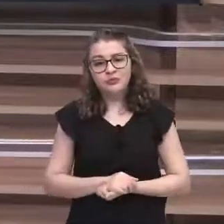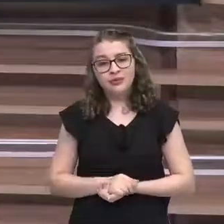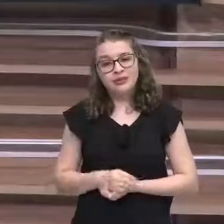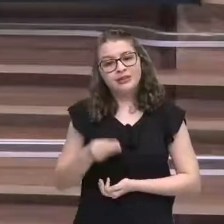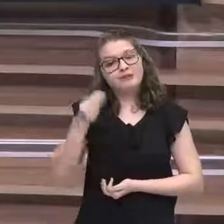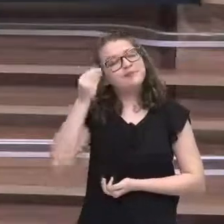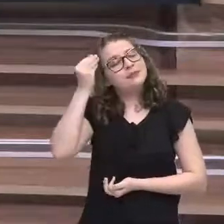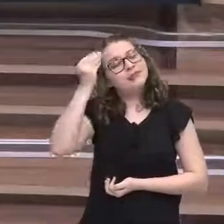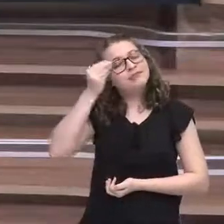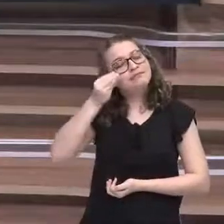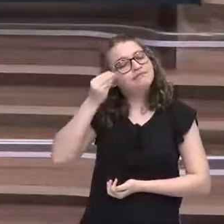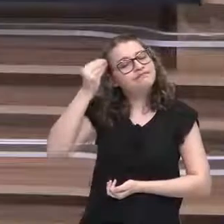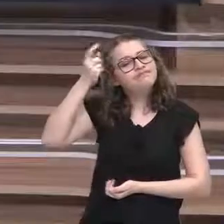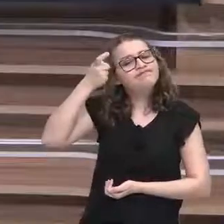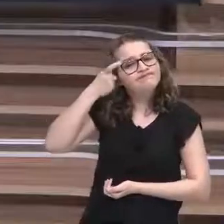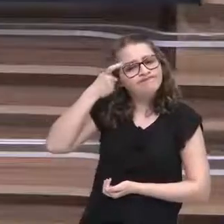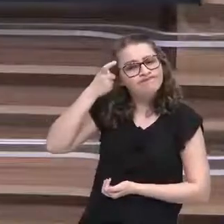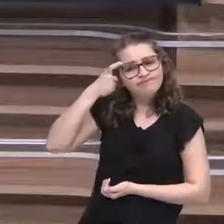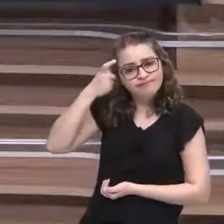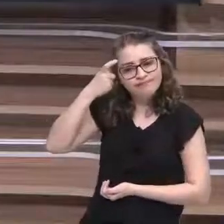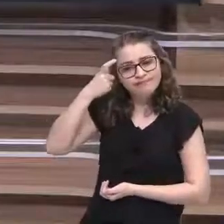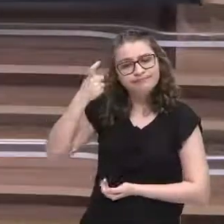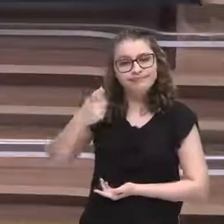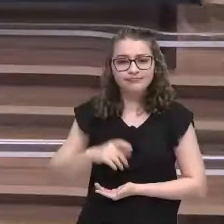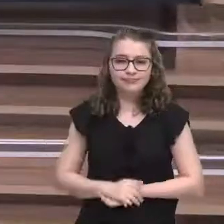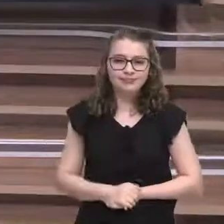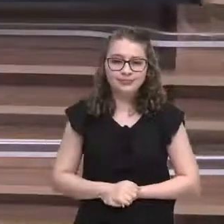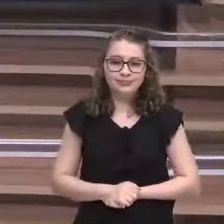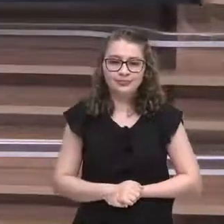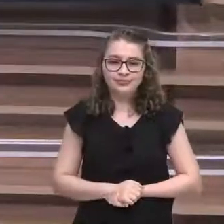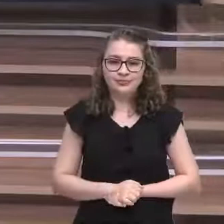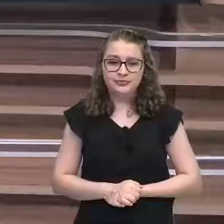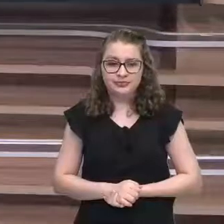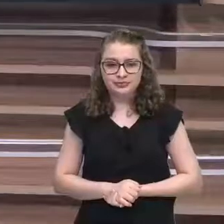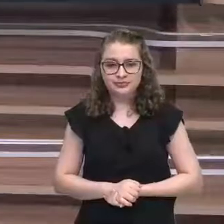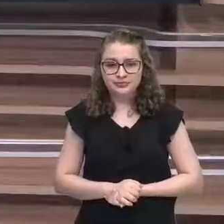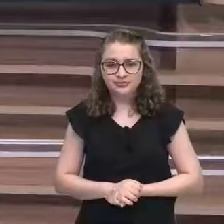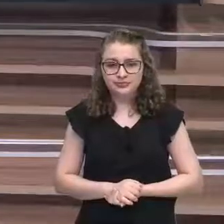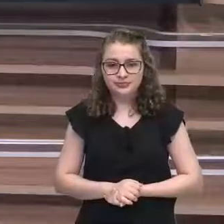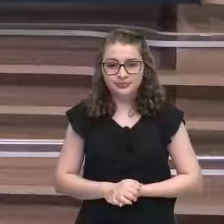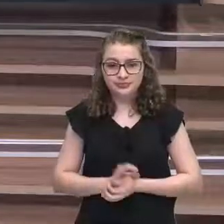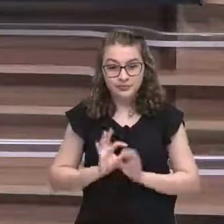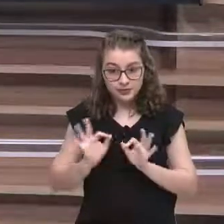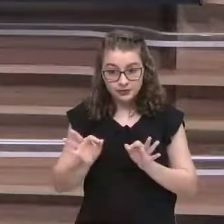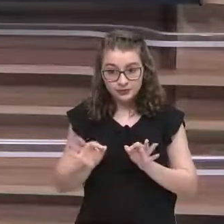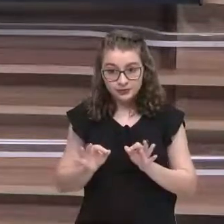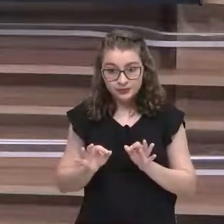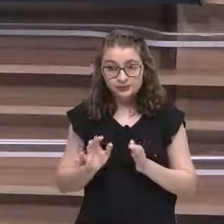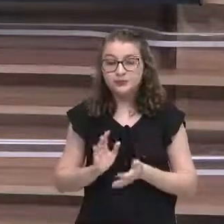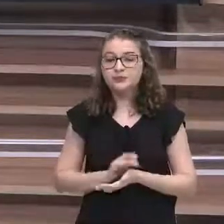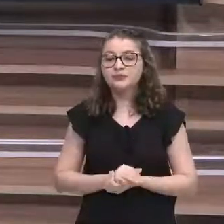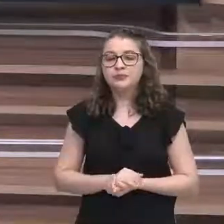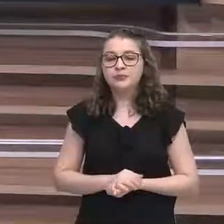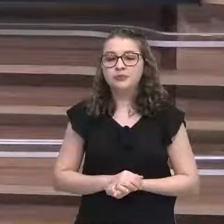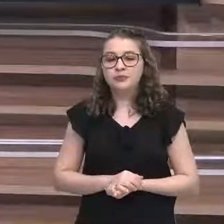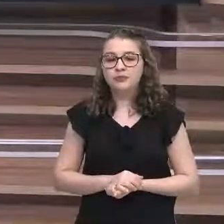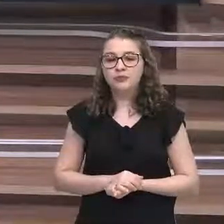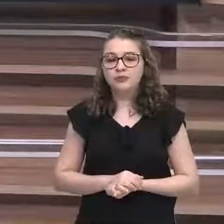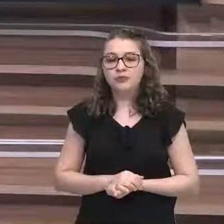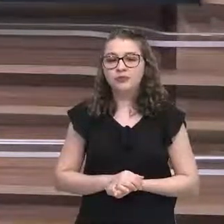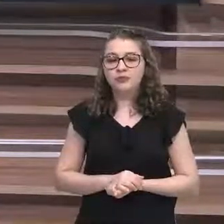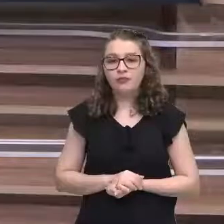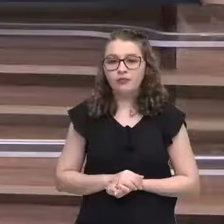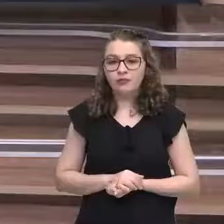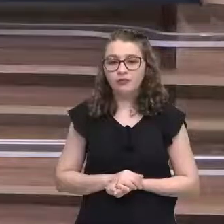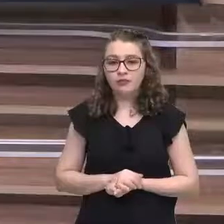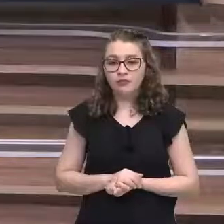do pensamento. Do pensamento. Tá certo? É o primeiro ponto. O segundo ponto, então, é